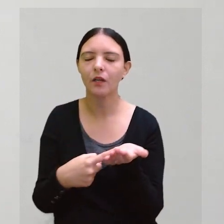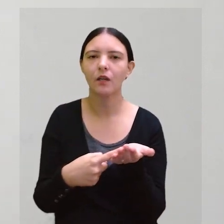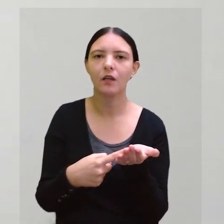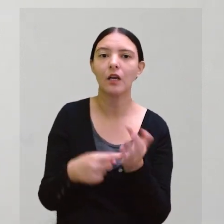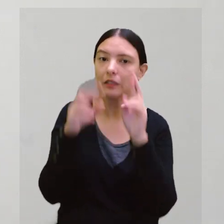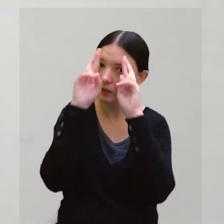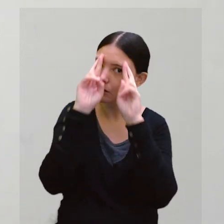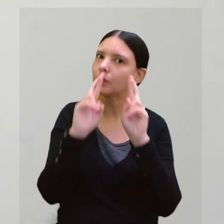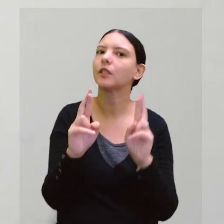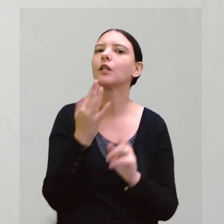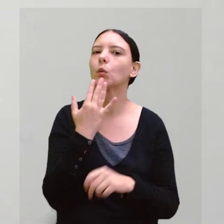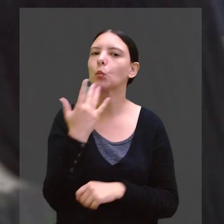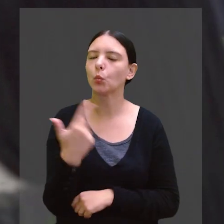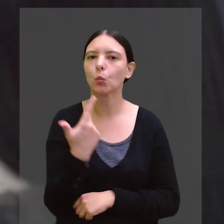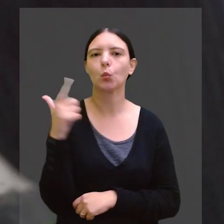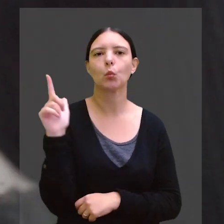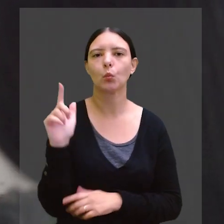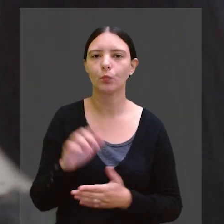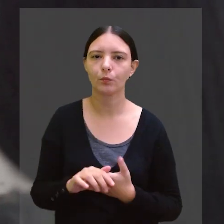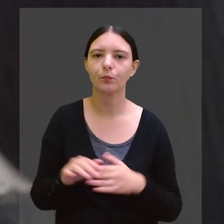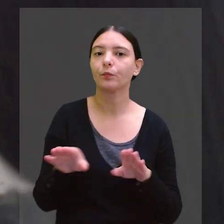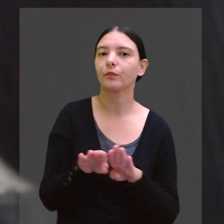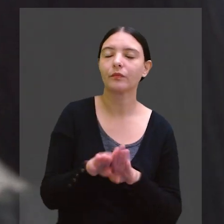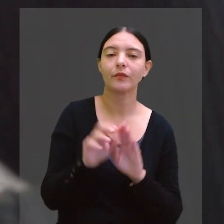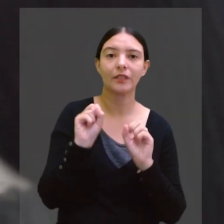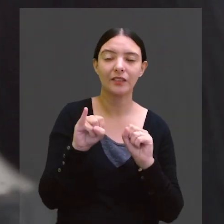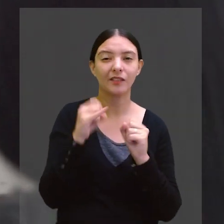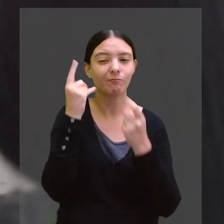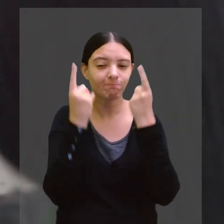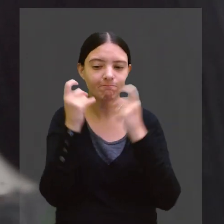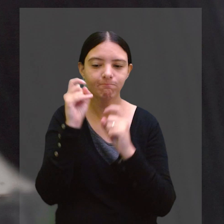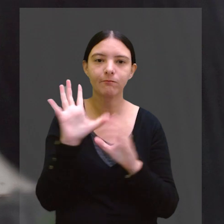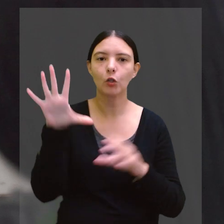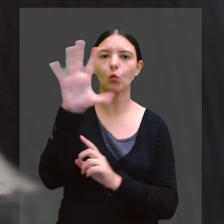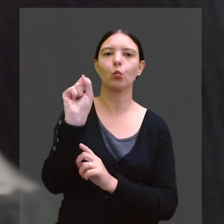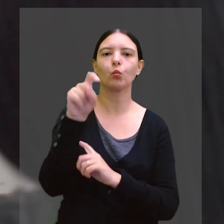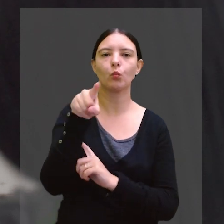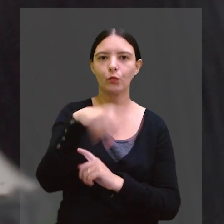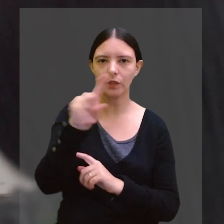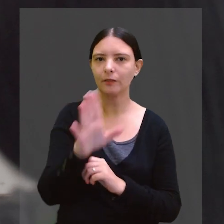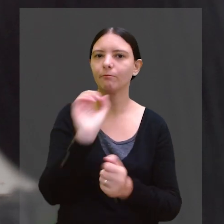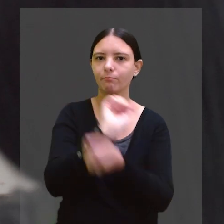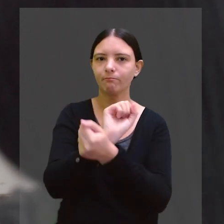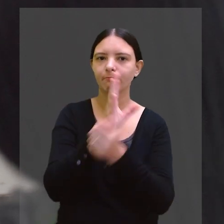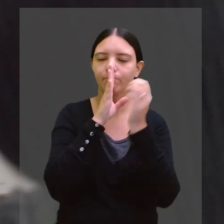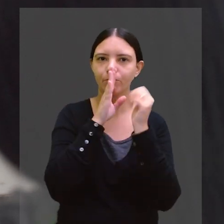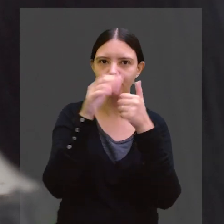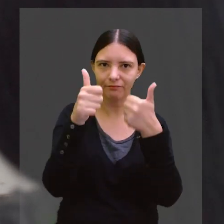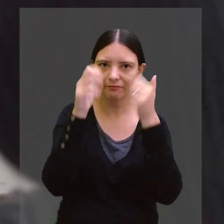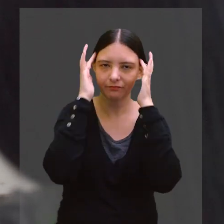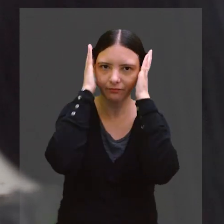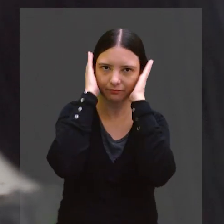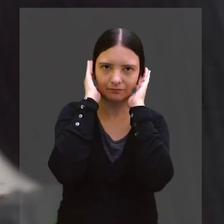de respeitar o time do outro, tá? E quando fizer algum gesto assim, vocês param de cantar para a gente voltar para o silêncio. Tudo